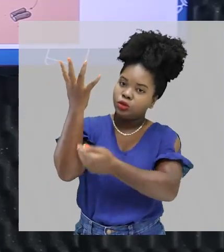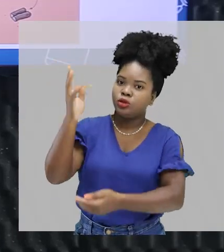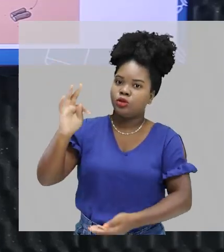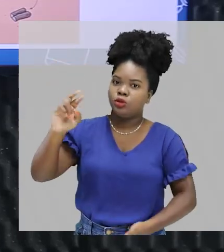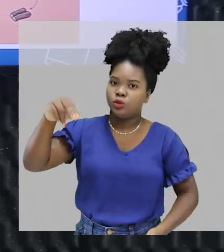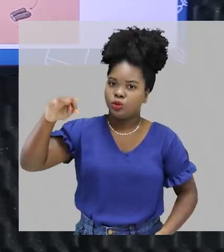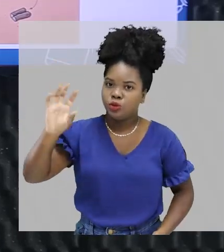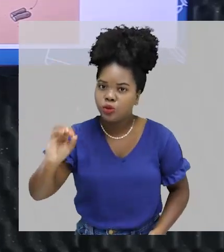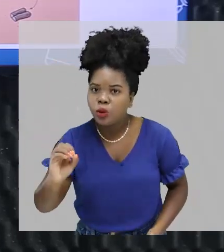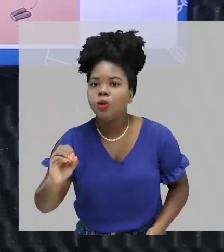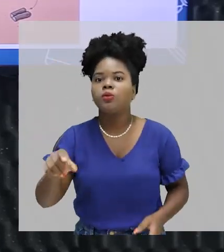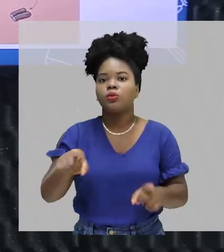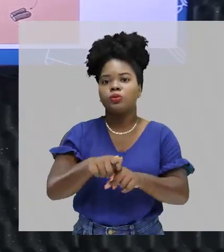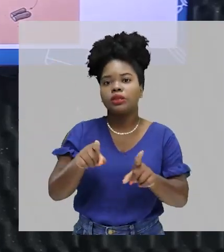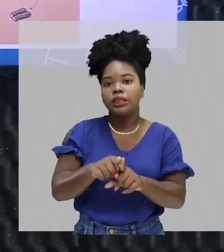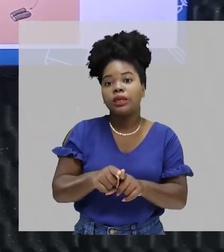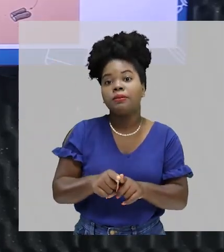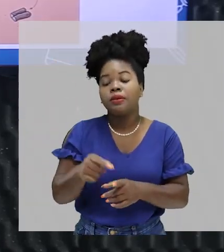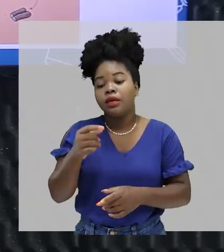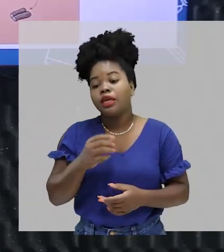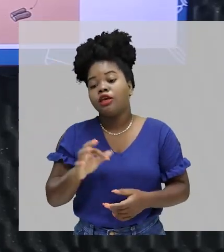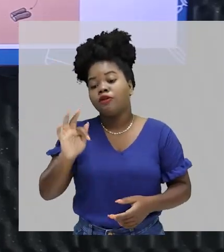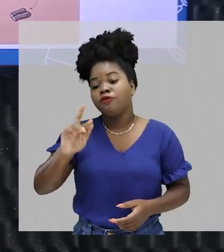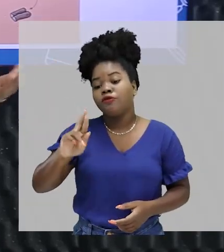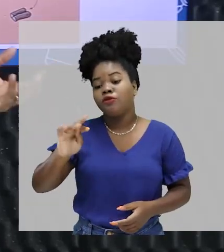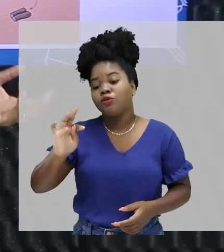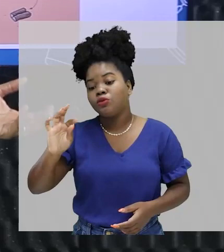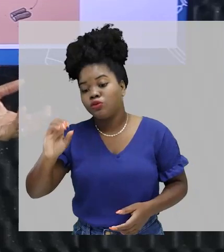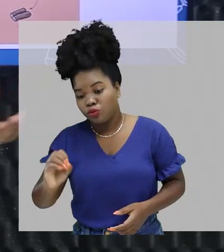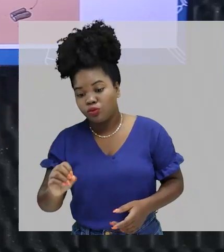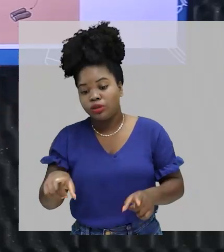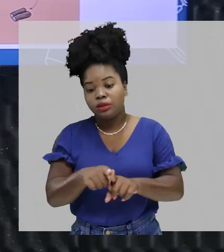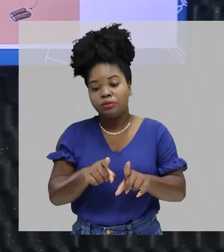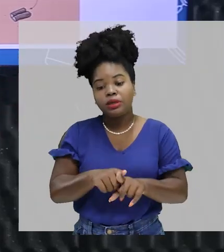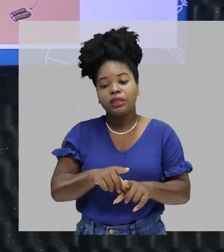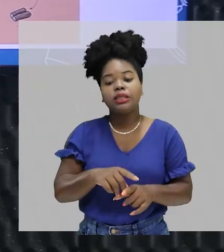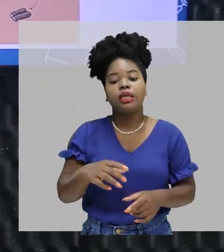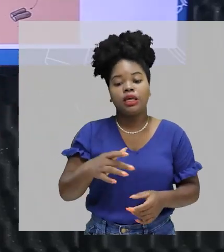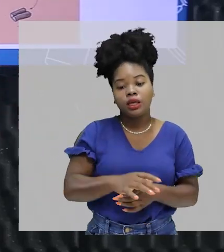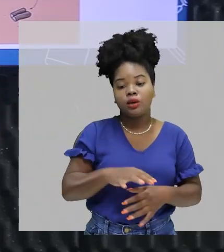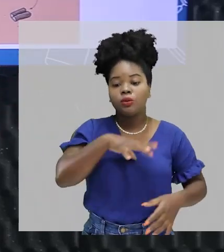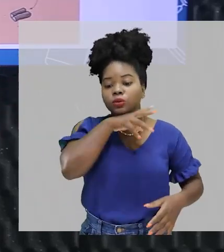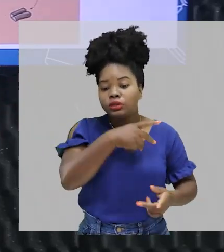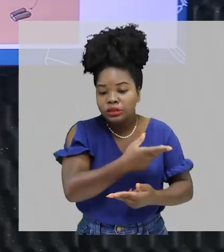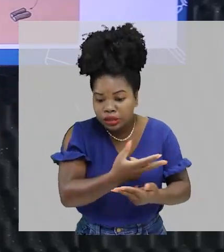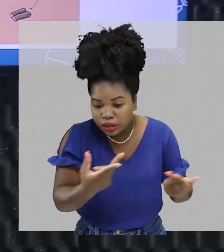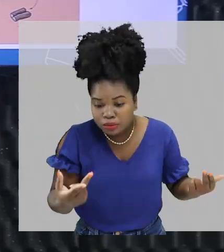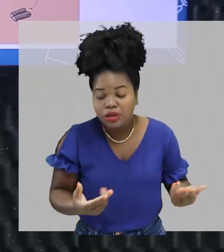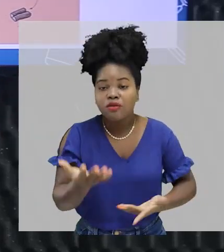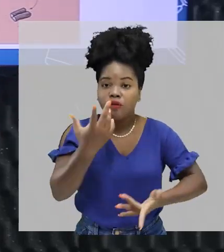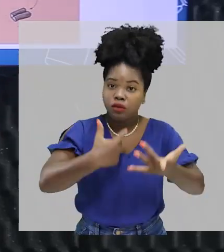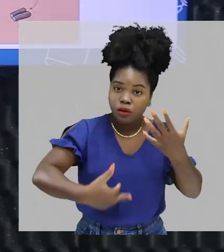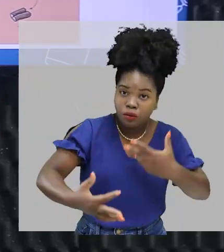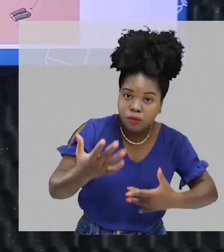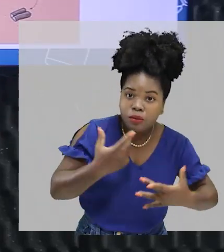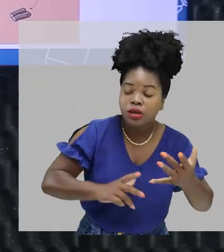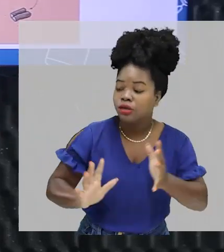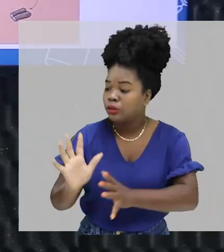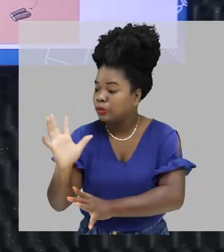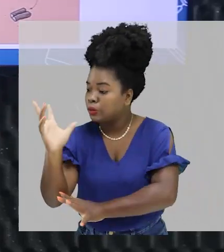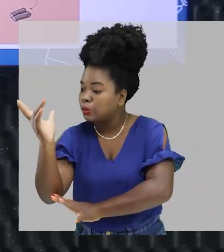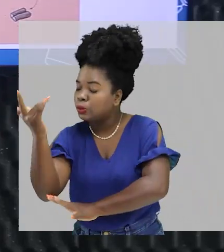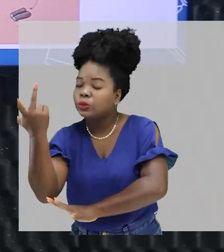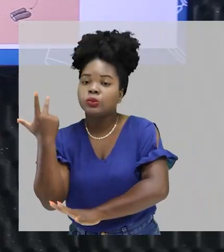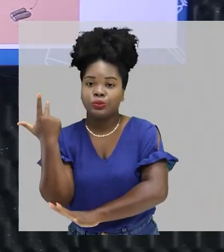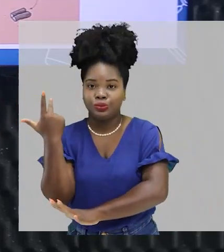frutos. Show de bola? E o que acontece? Nós vamos ter os herbívoros que vão estar se alimentando dessa planta, né?